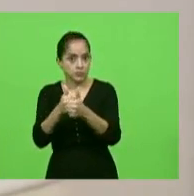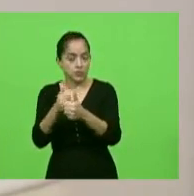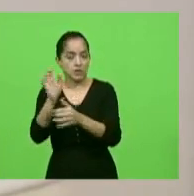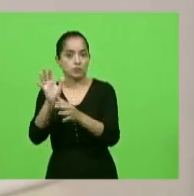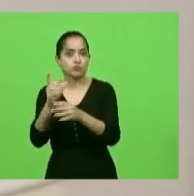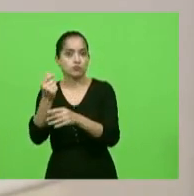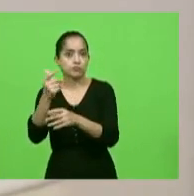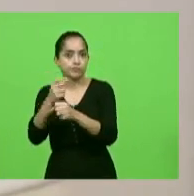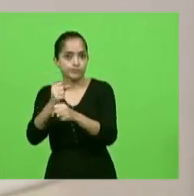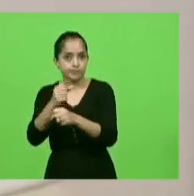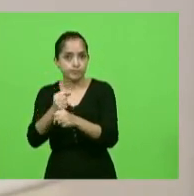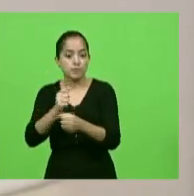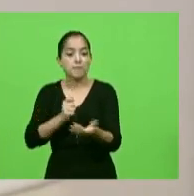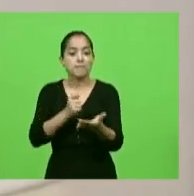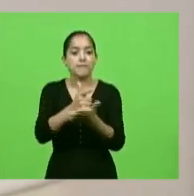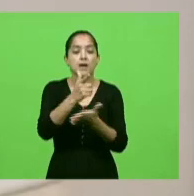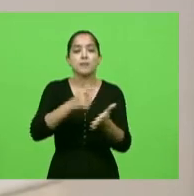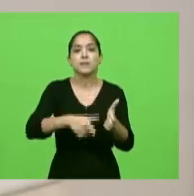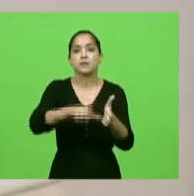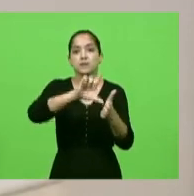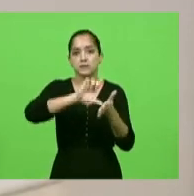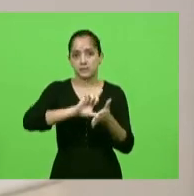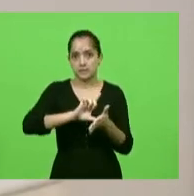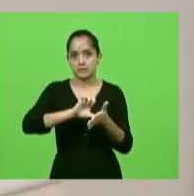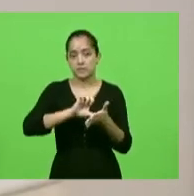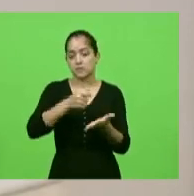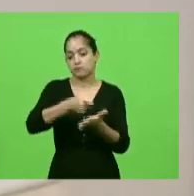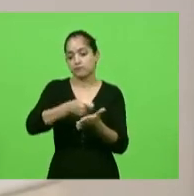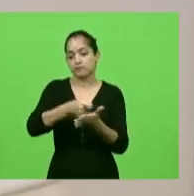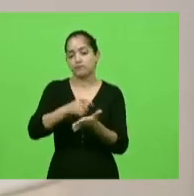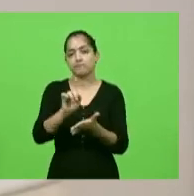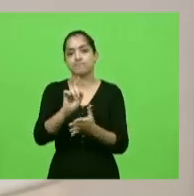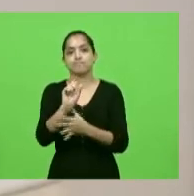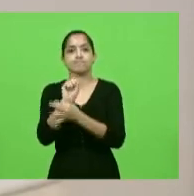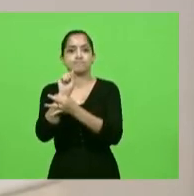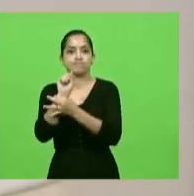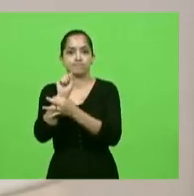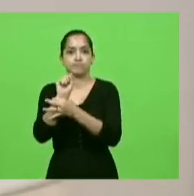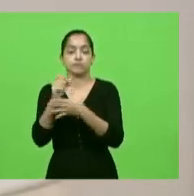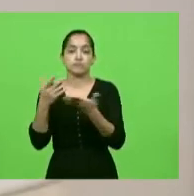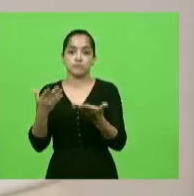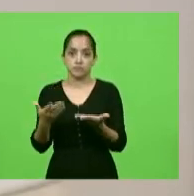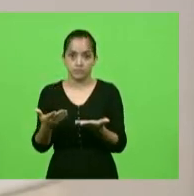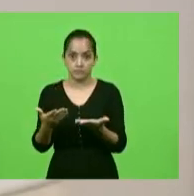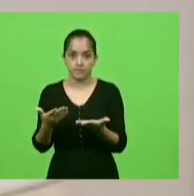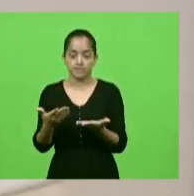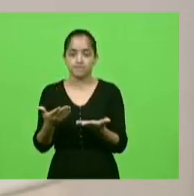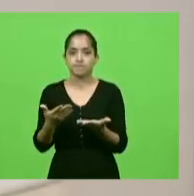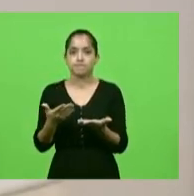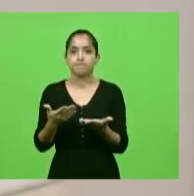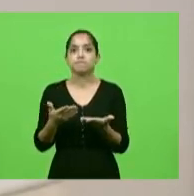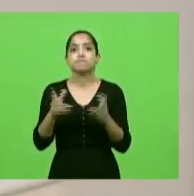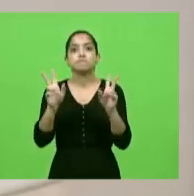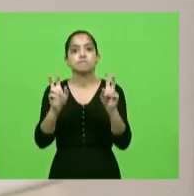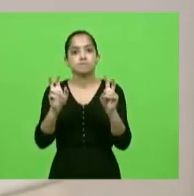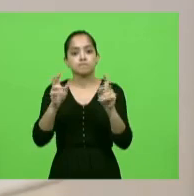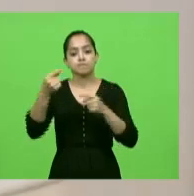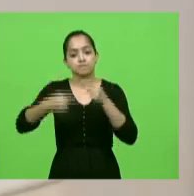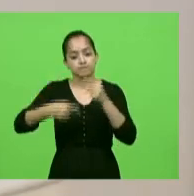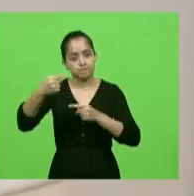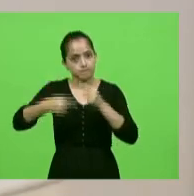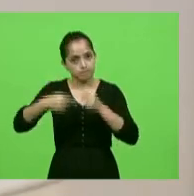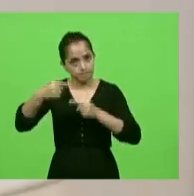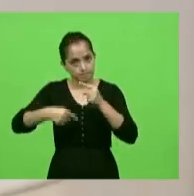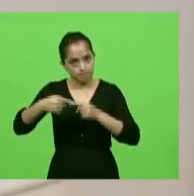realizar o pagamento antecipado sem a exigência de garantias, sendo que, apesar do tema ter sido debatido em caráter